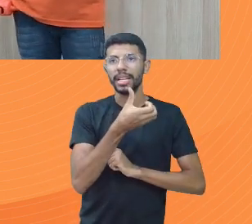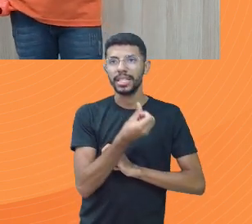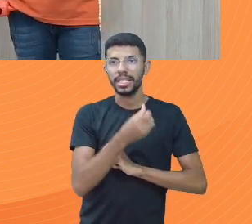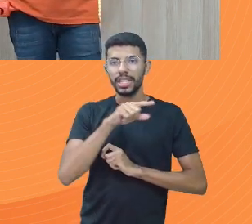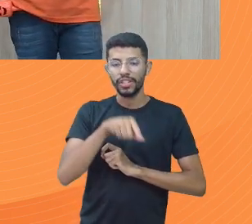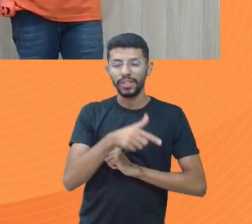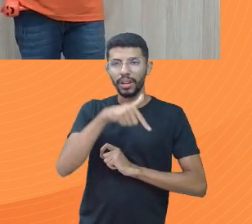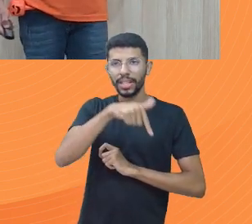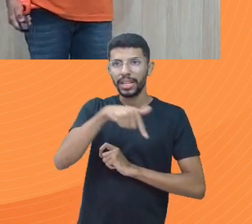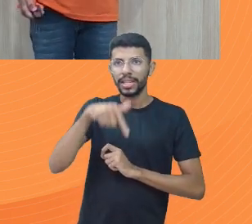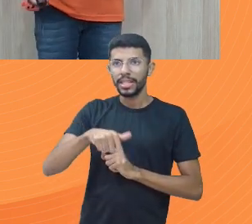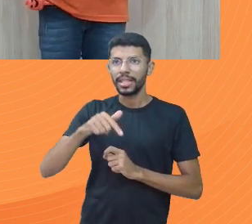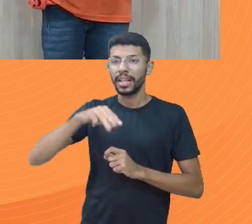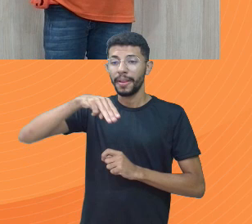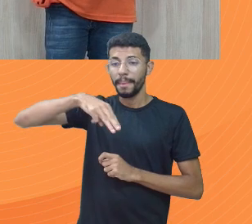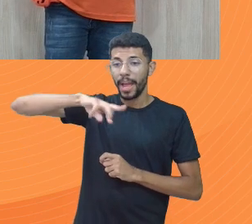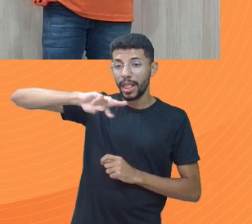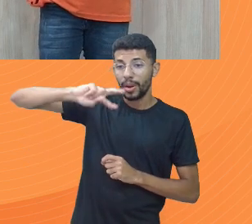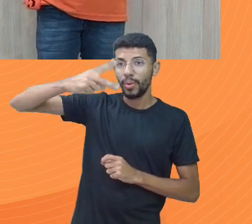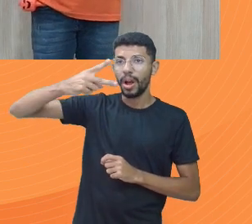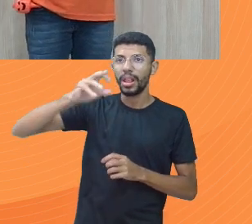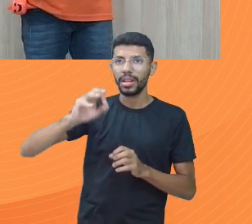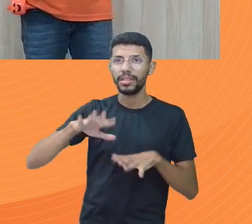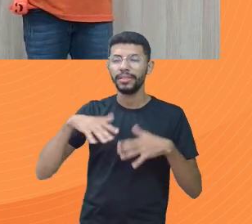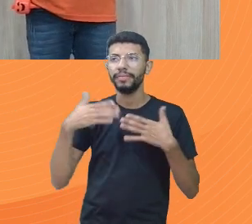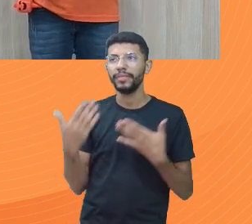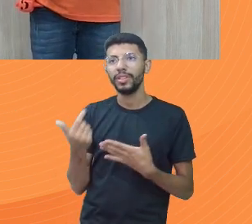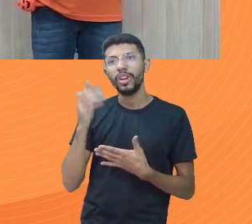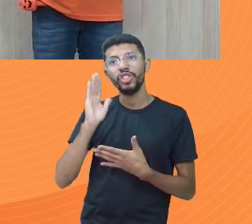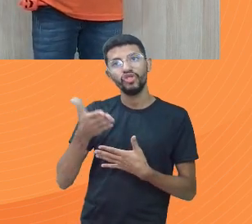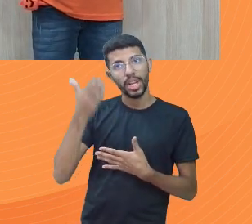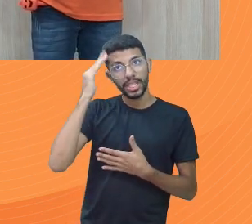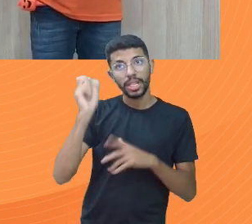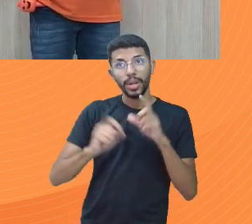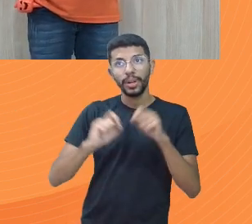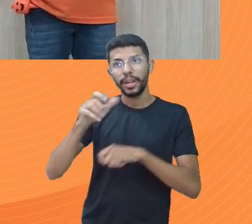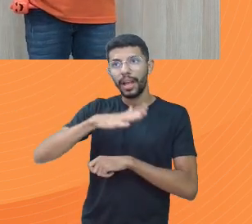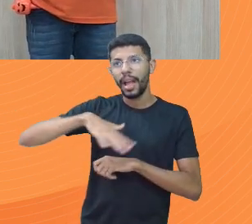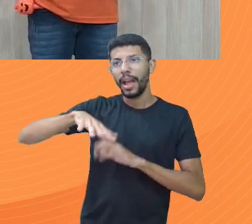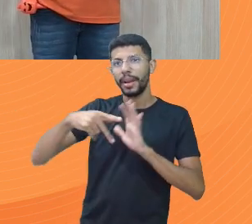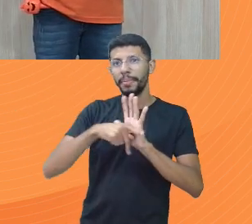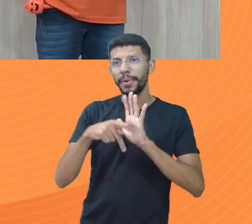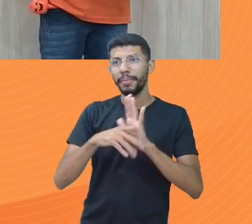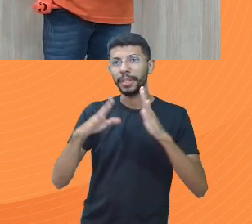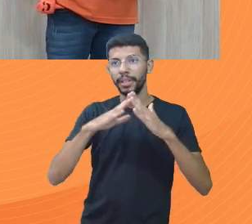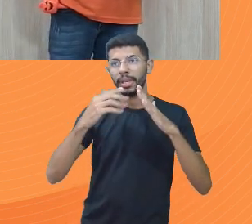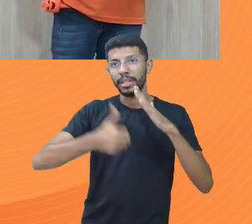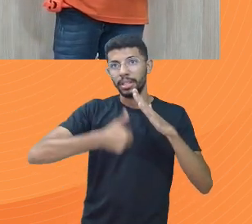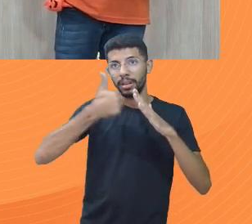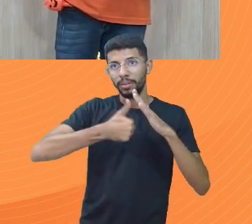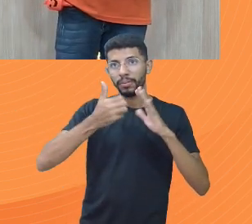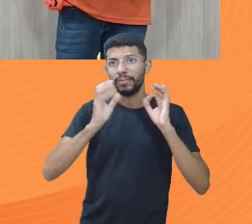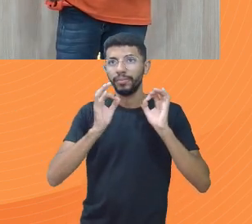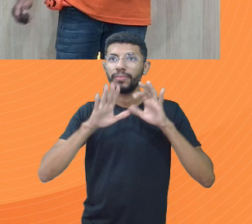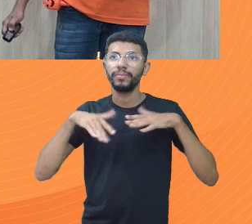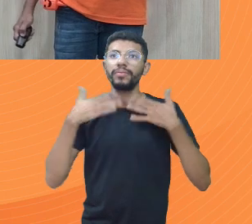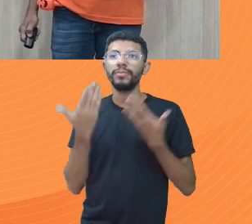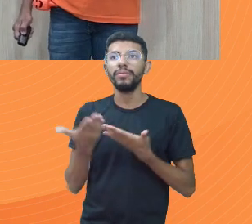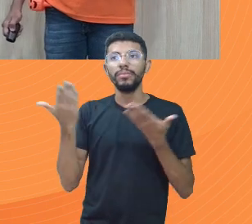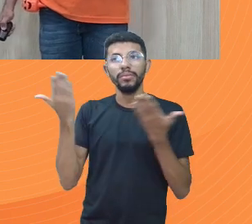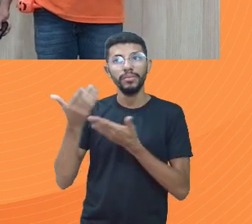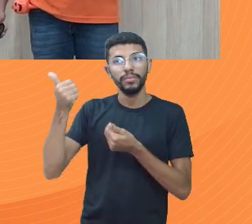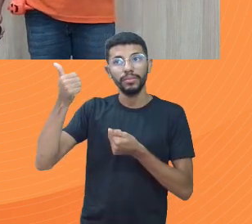16,77 metros quadrados. Ó, eu já sei a área da casa 1. Agora eu vou fazer a mesma coisa com a área da casa